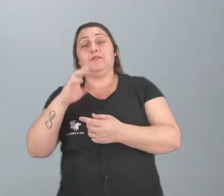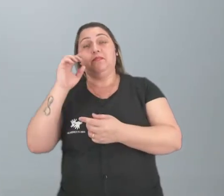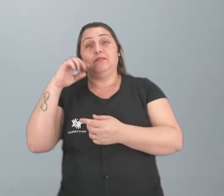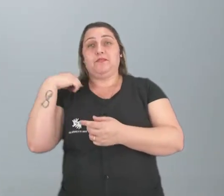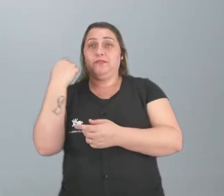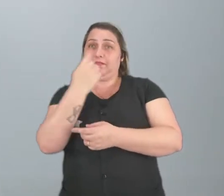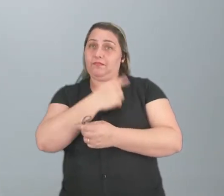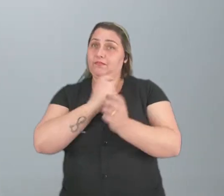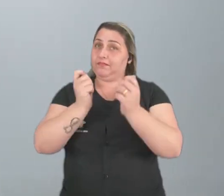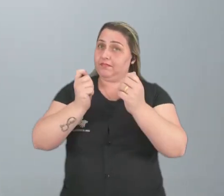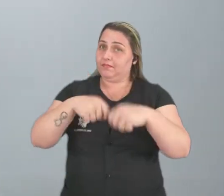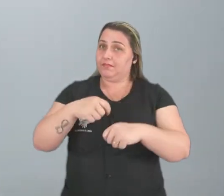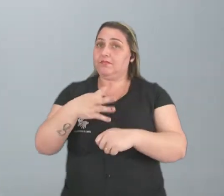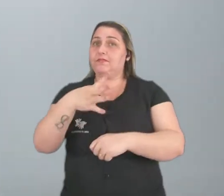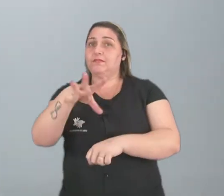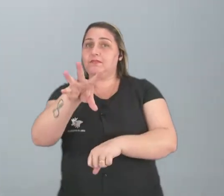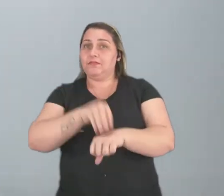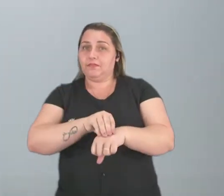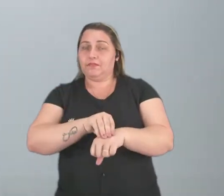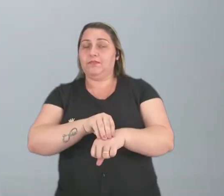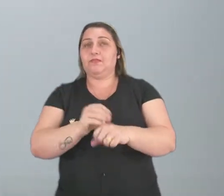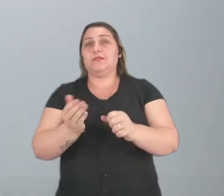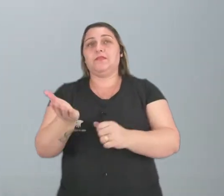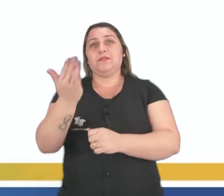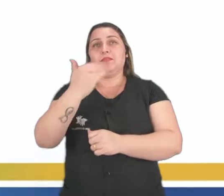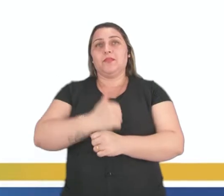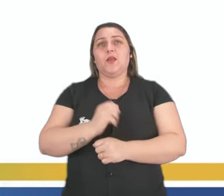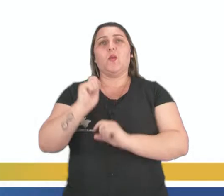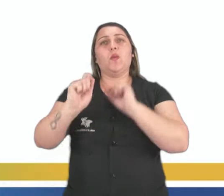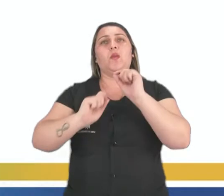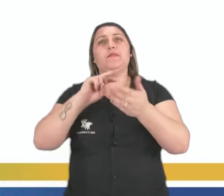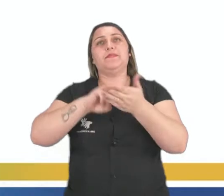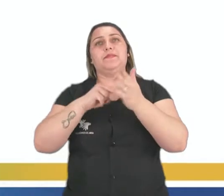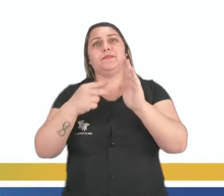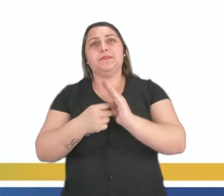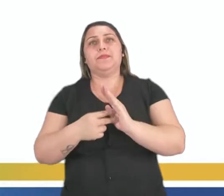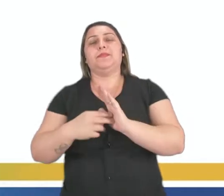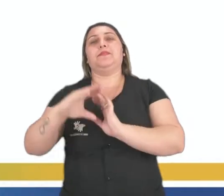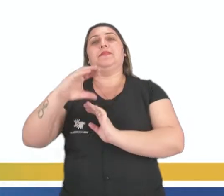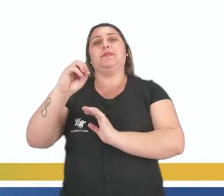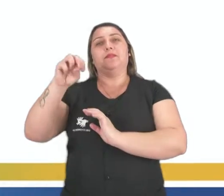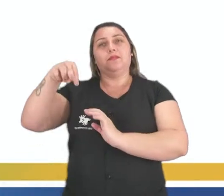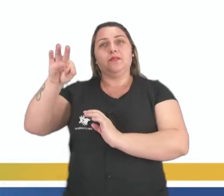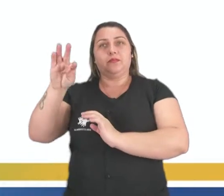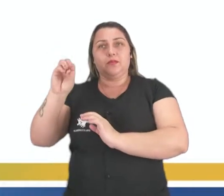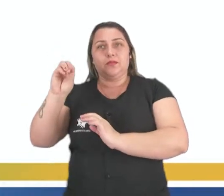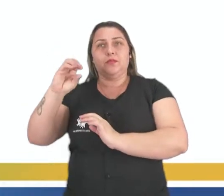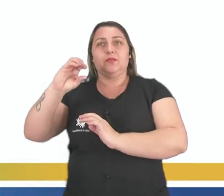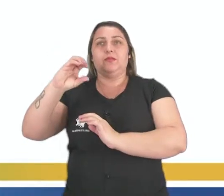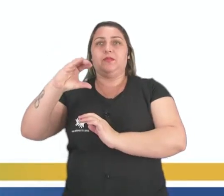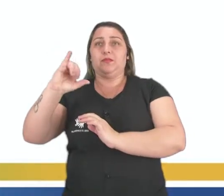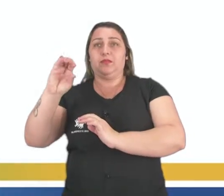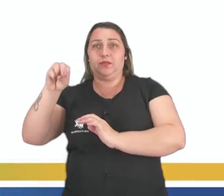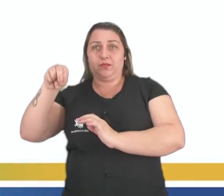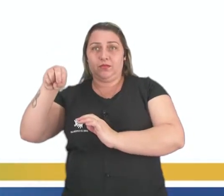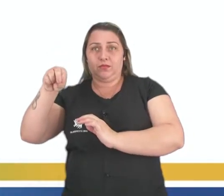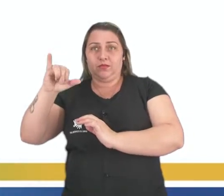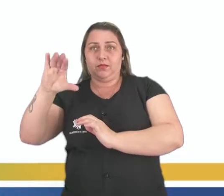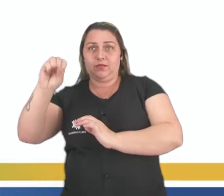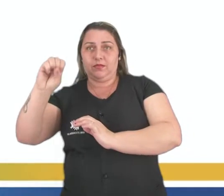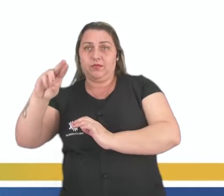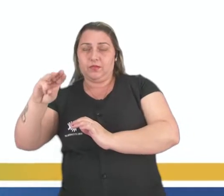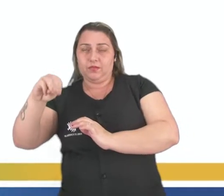nossas possibilidades, né? Vamos lá, o que é o contorcionismo, né? Apesar de muitos não considerarem,